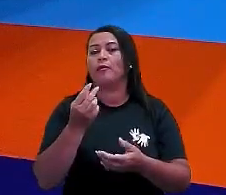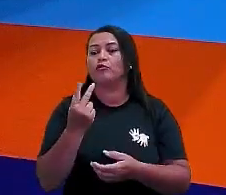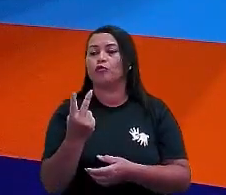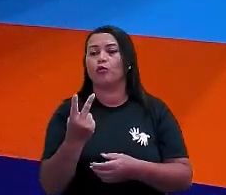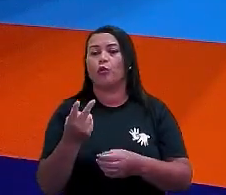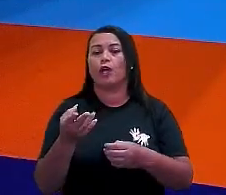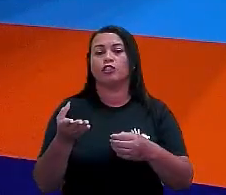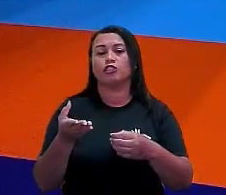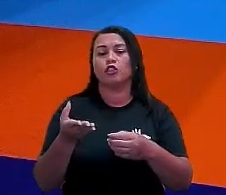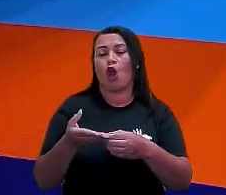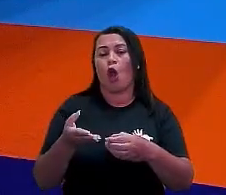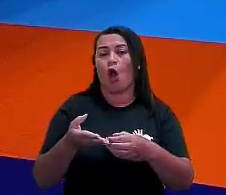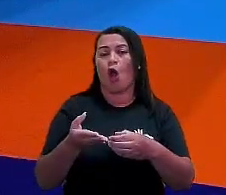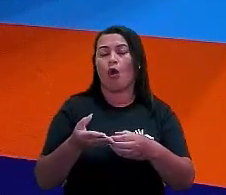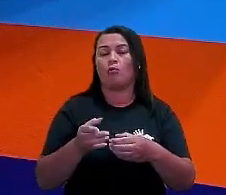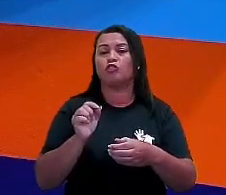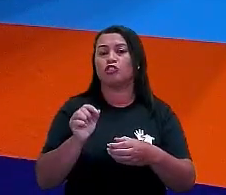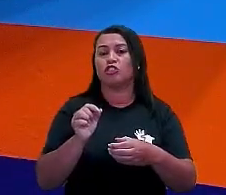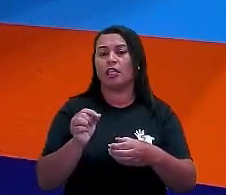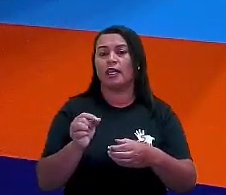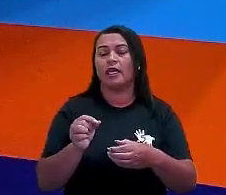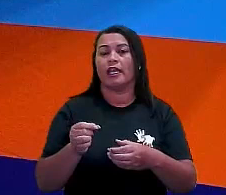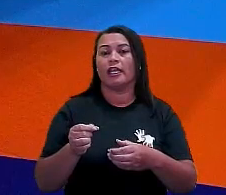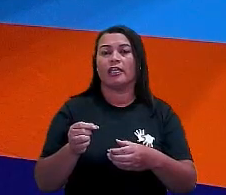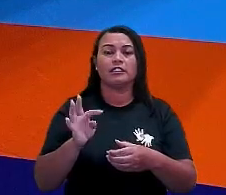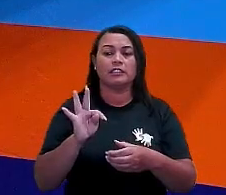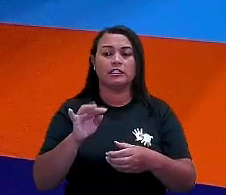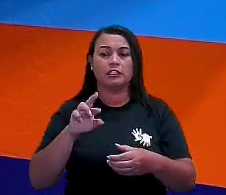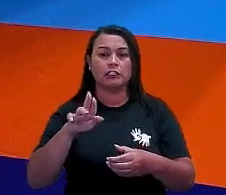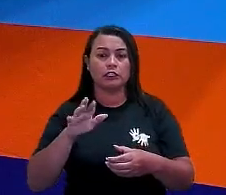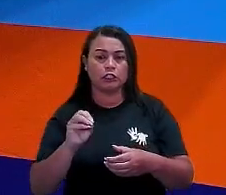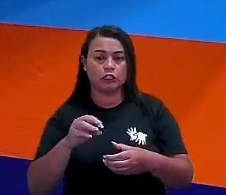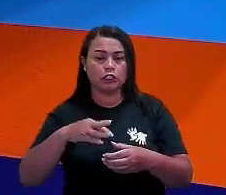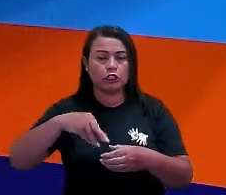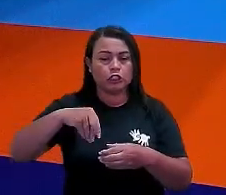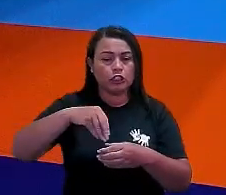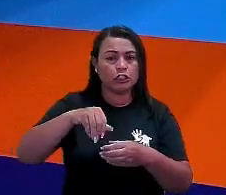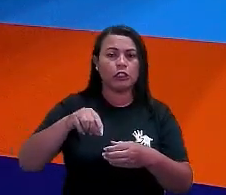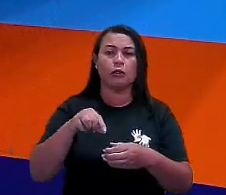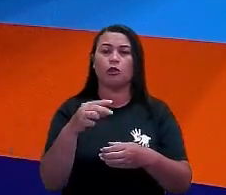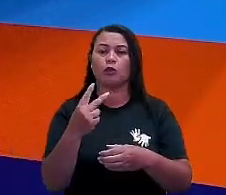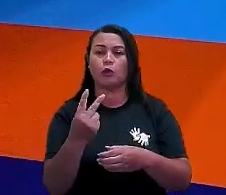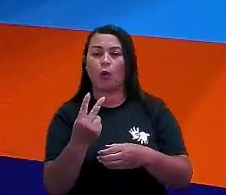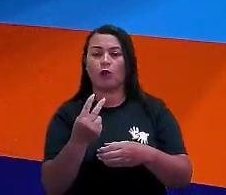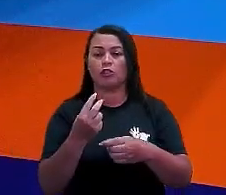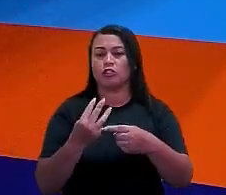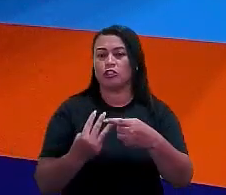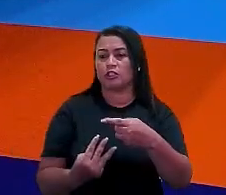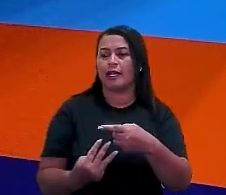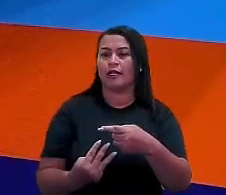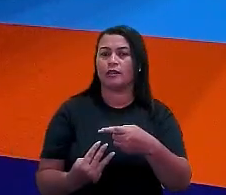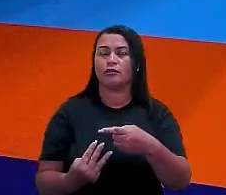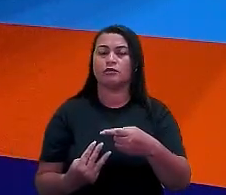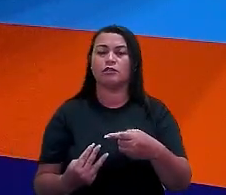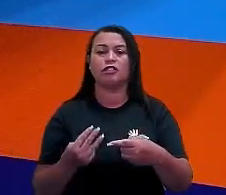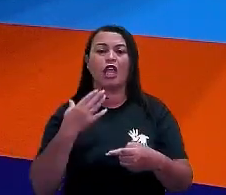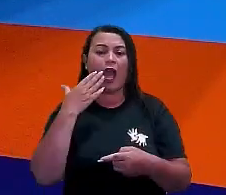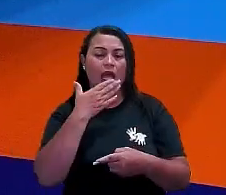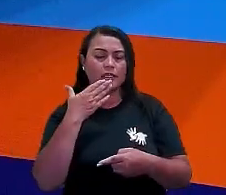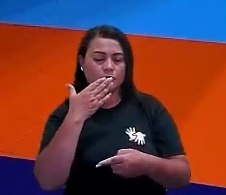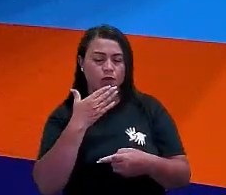de trigo, né? 2/3 de açúcar, de uma xícara de açúcar. Então, tem muito em